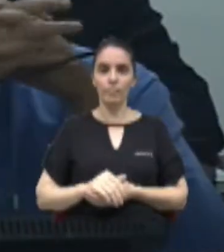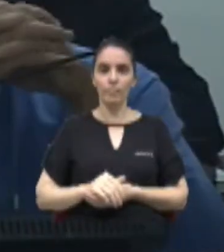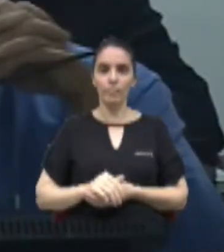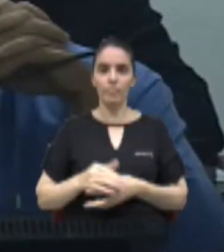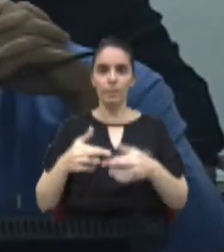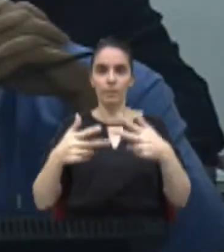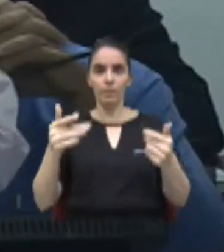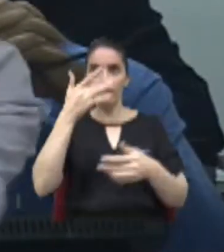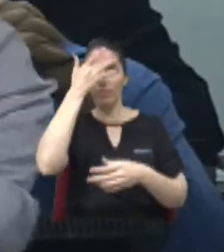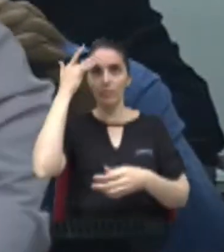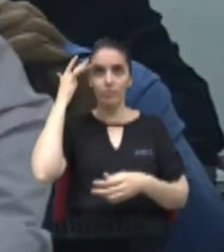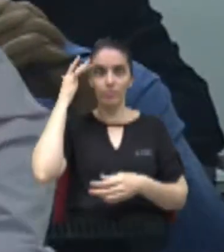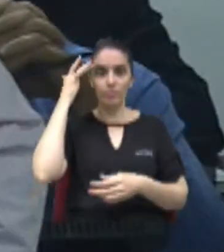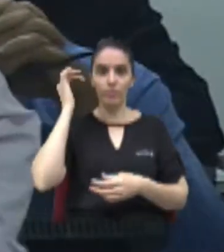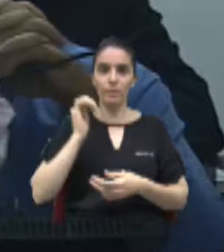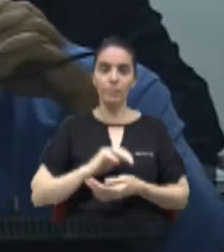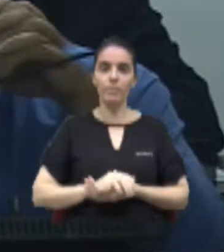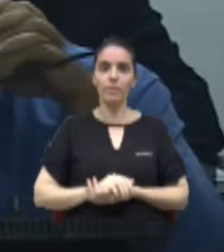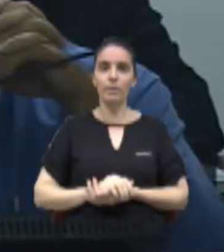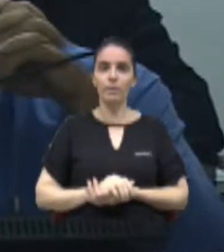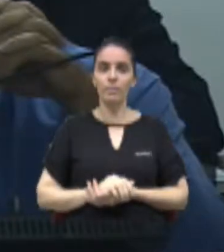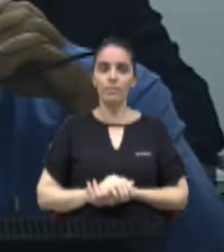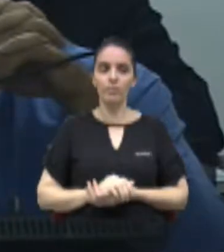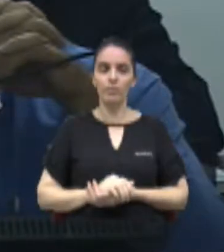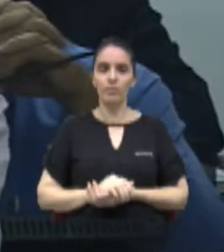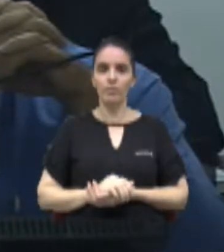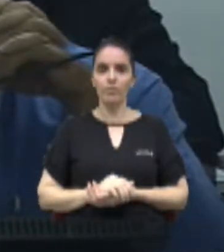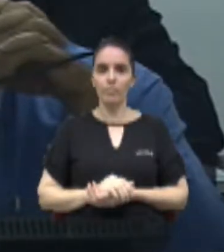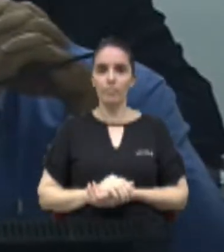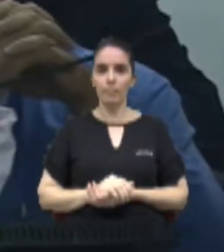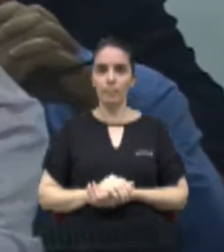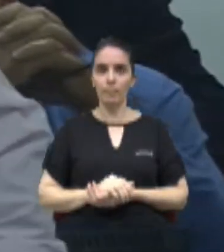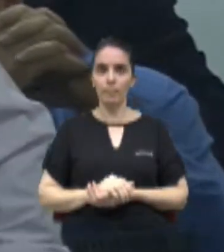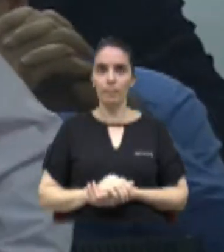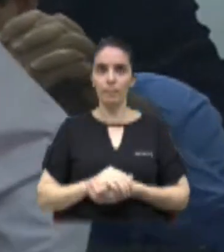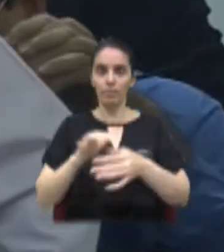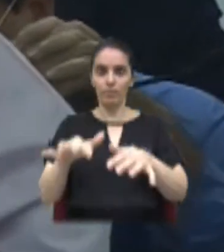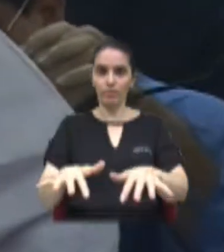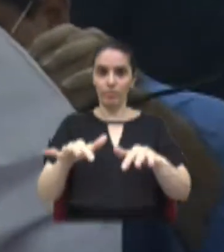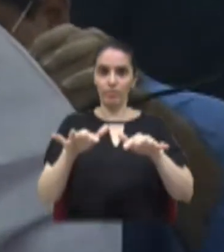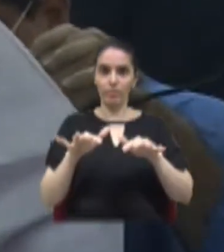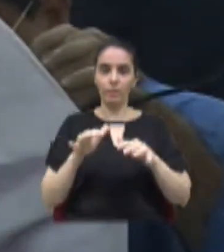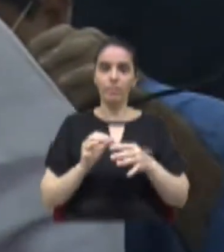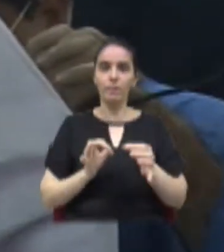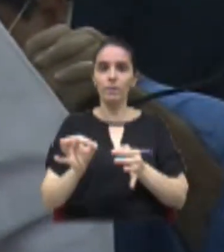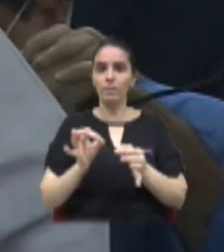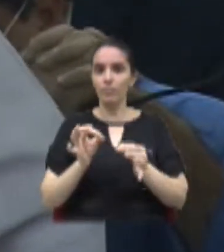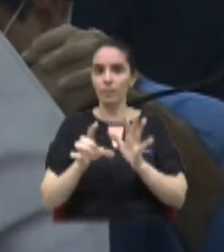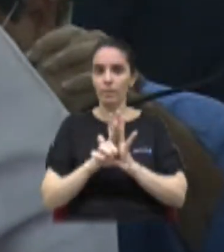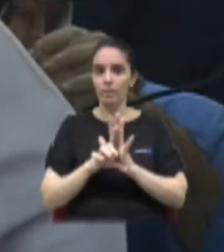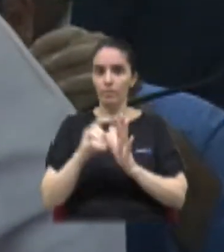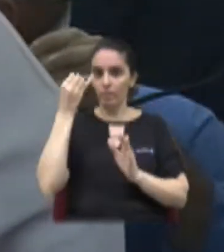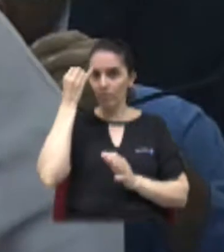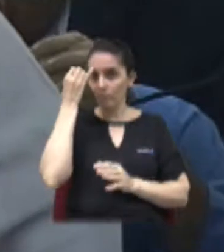Educadora. Pessoal aqui no plenário. Esse projeto de lei é uma